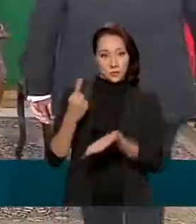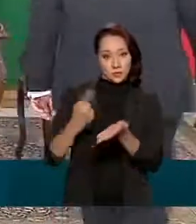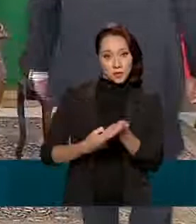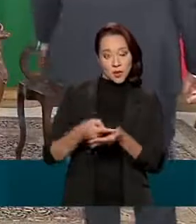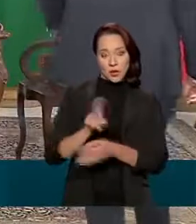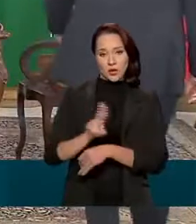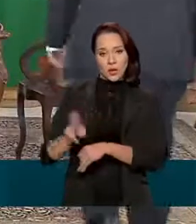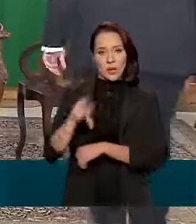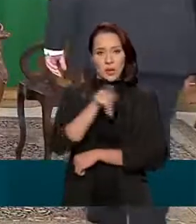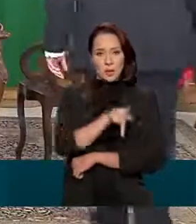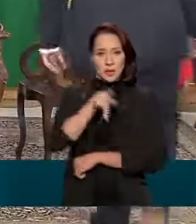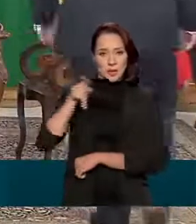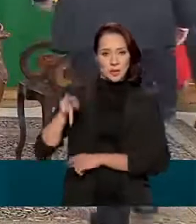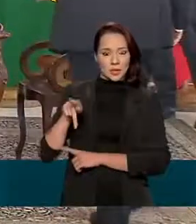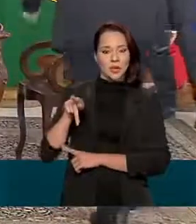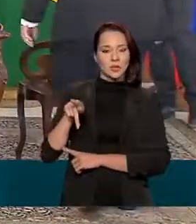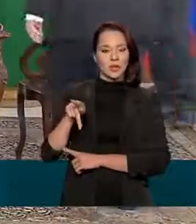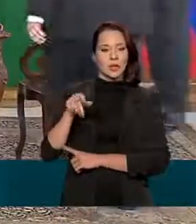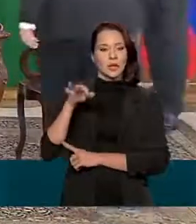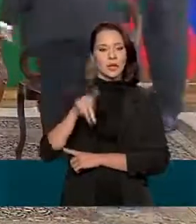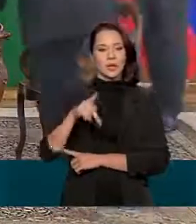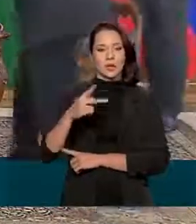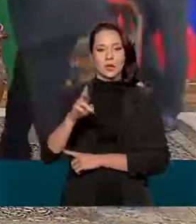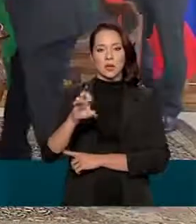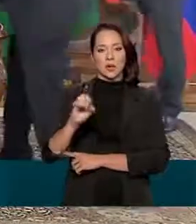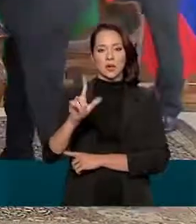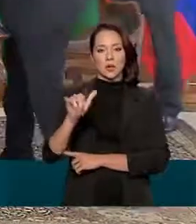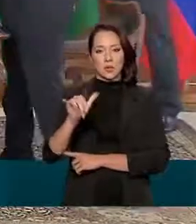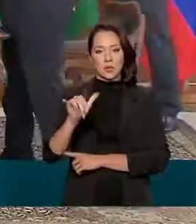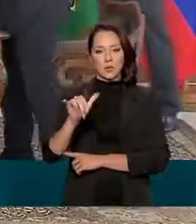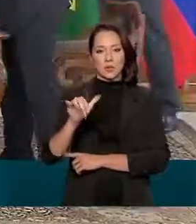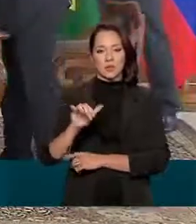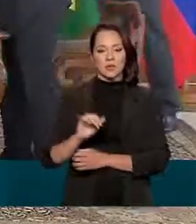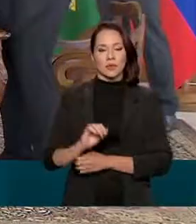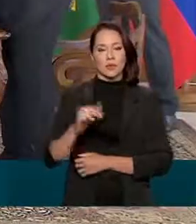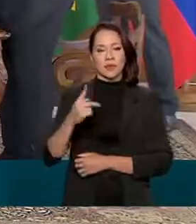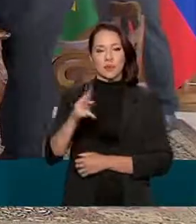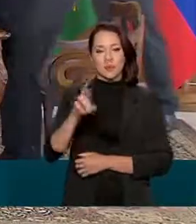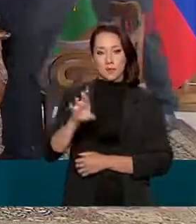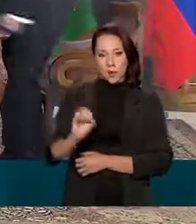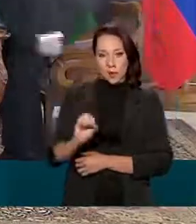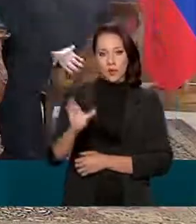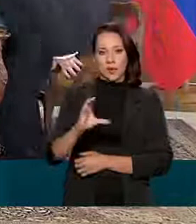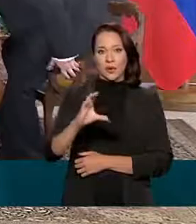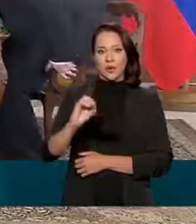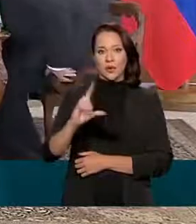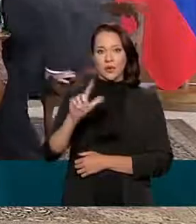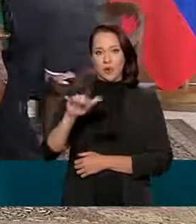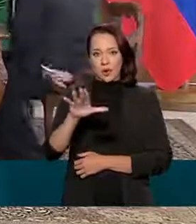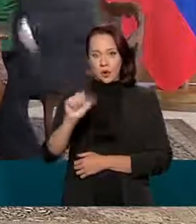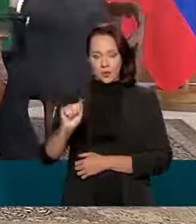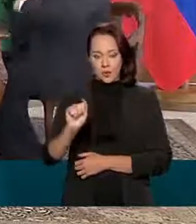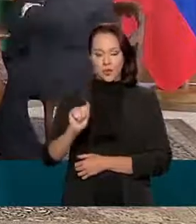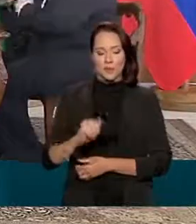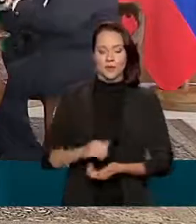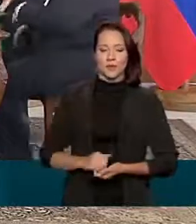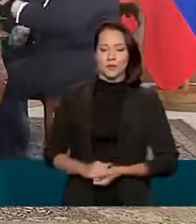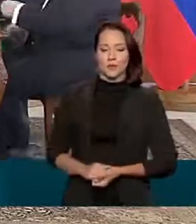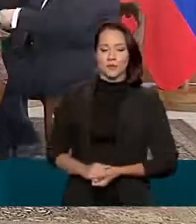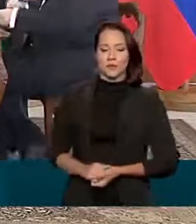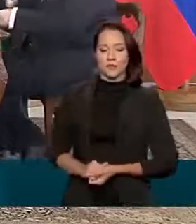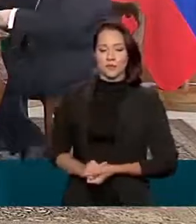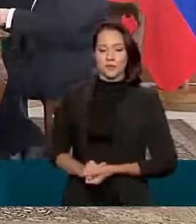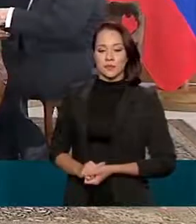em nome da presidente da prolandia do pro Colômbia Flávia Santoro trilho